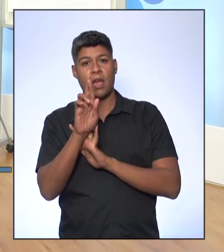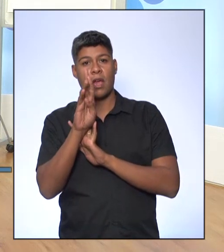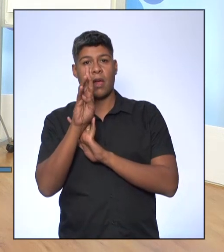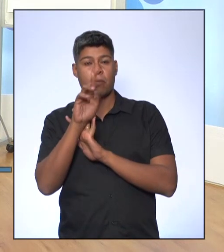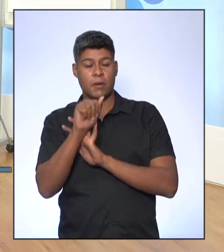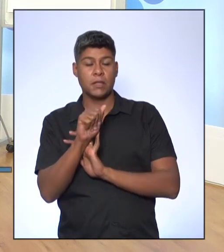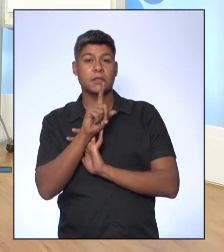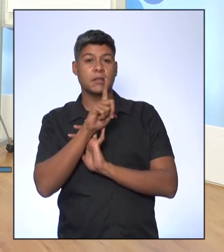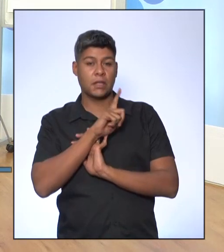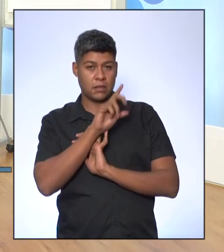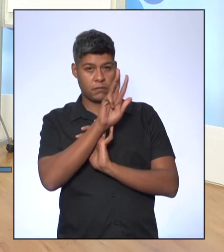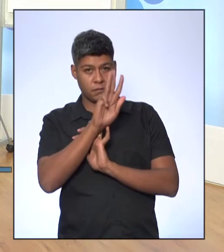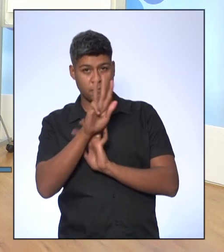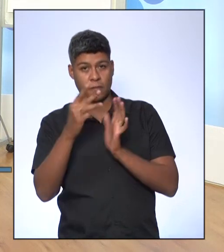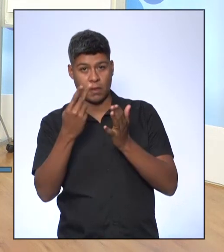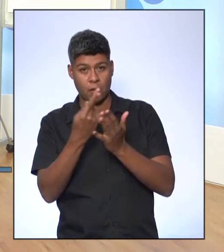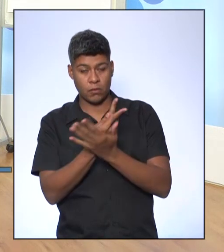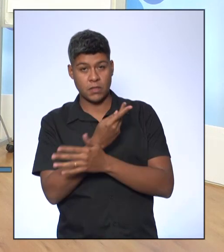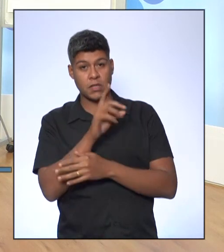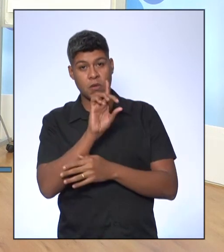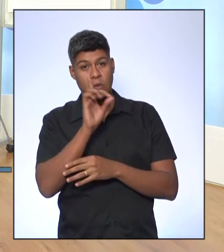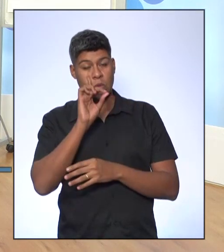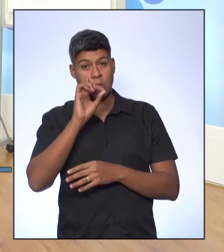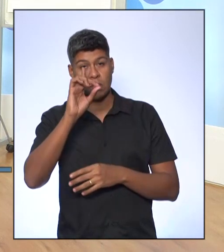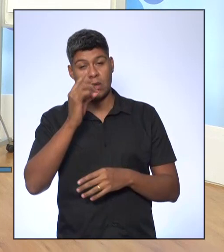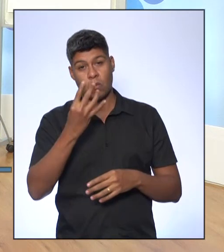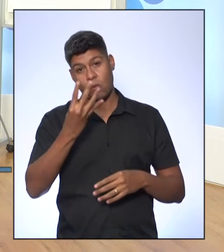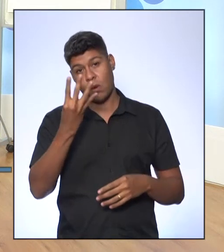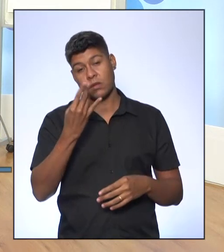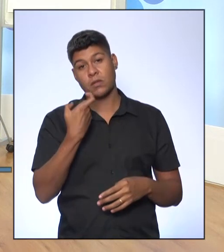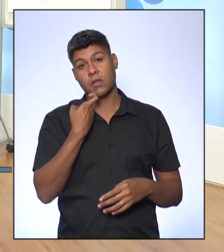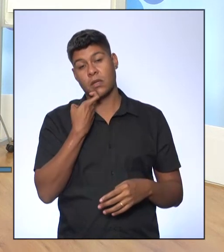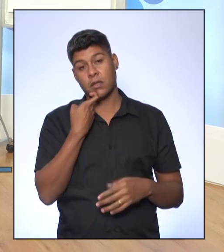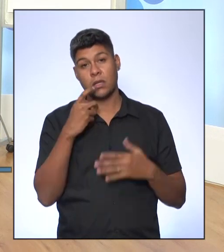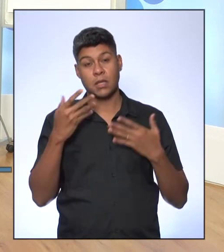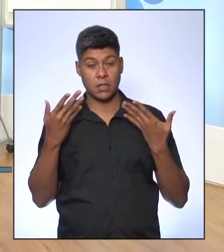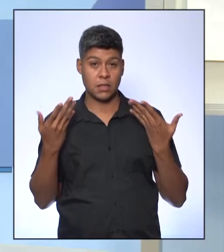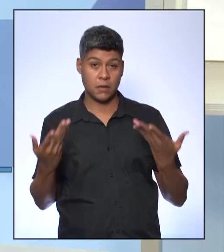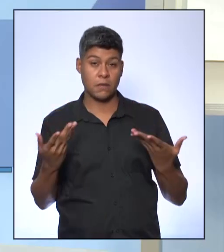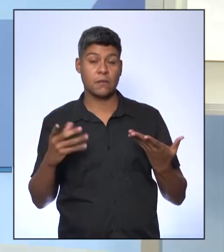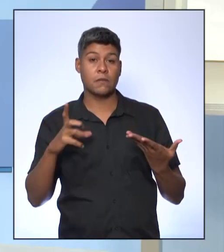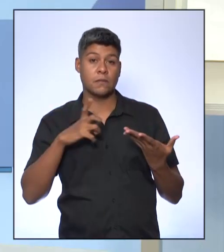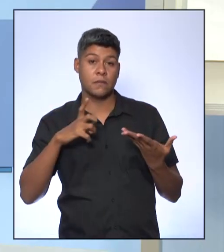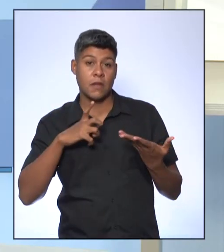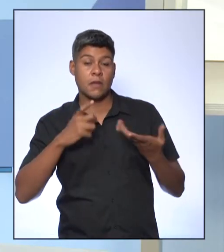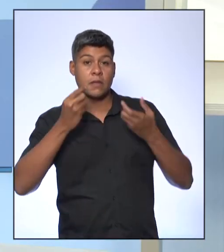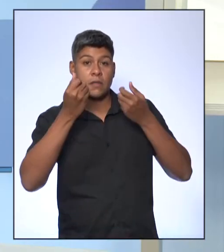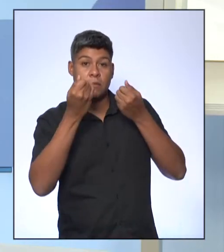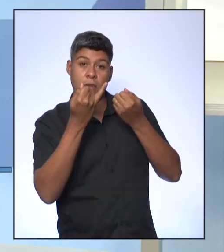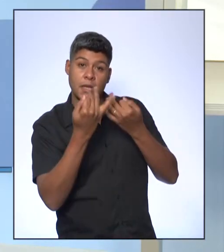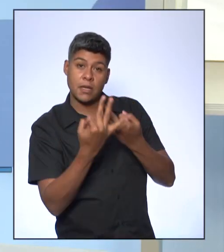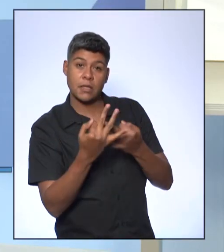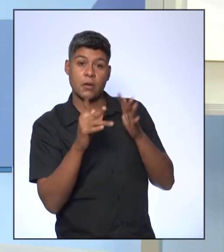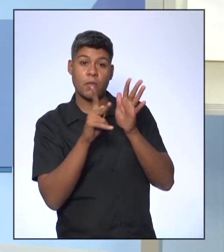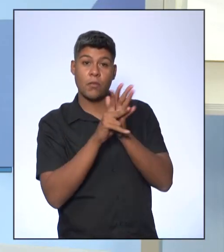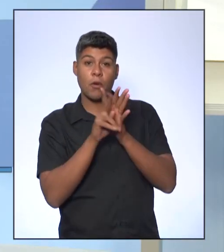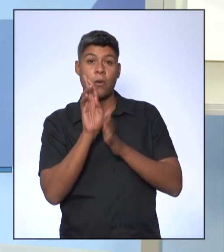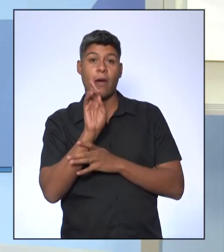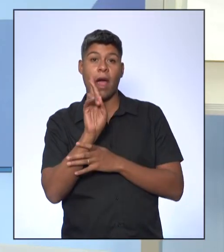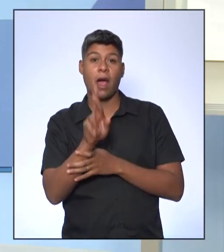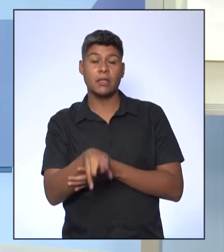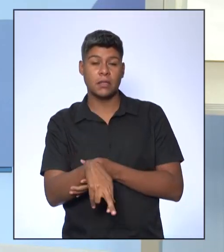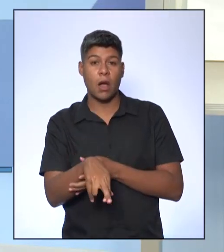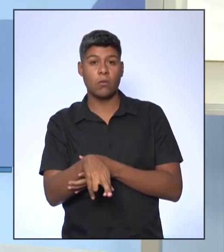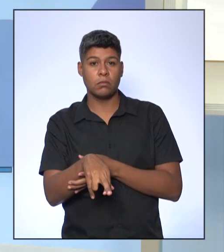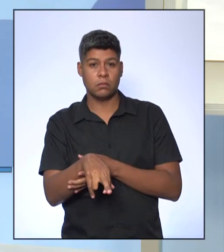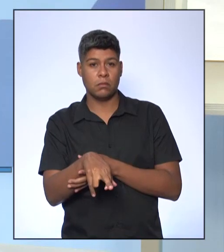Acessem lá, foi uma aula que aconteceu no dia 4, não foi? Isso na mesmo. sexta-feira. Então, nessa daí, eu posso dar uma definição para eles de razão, né?